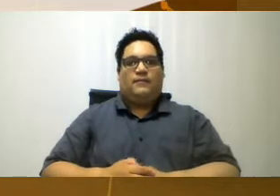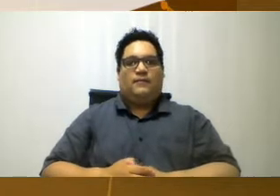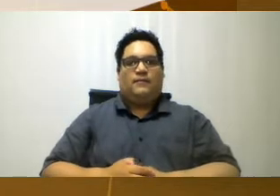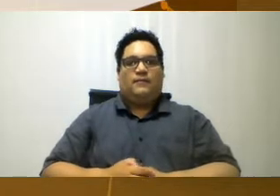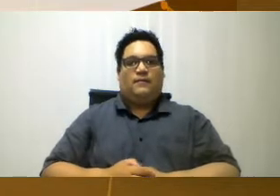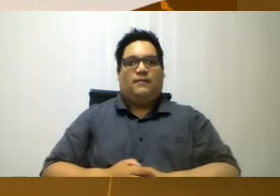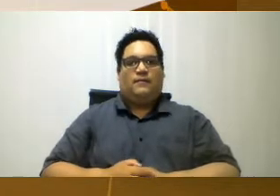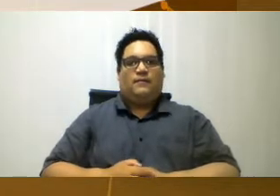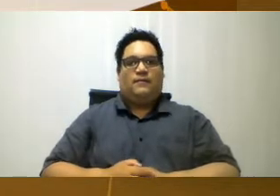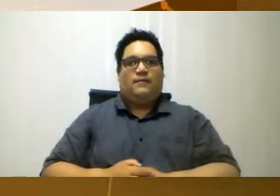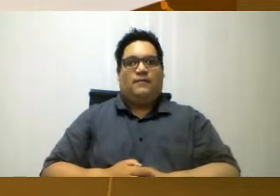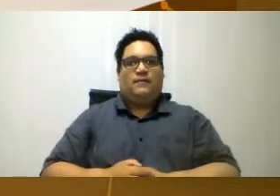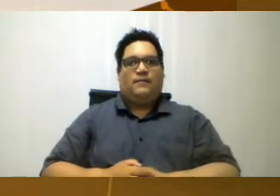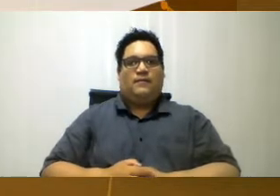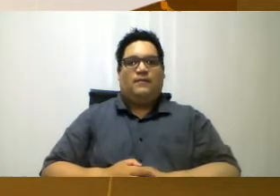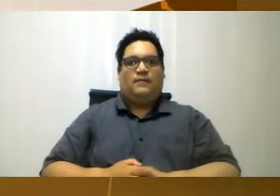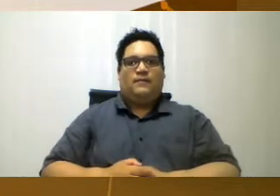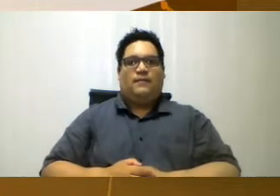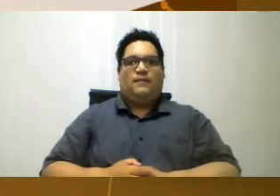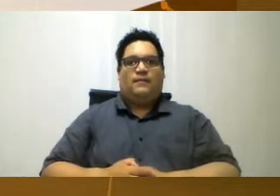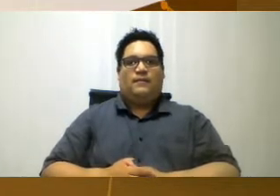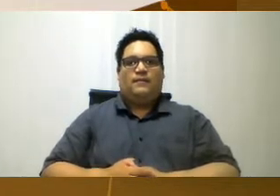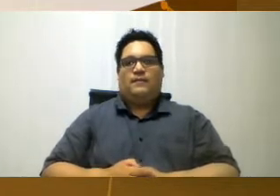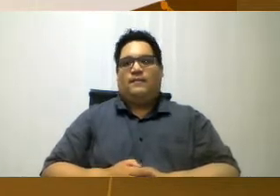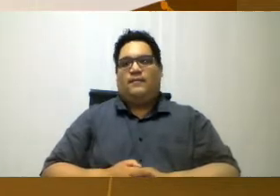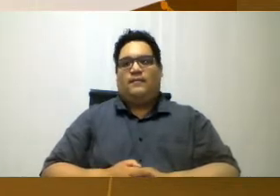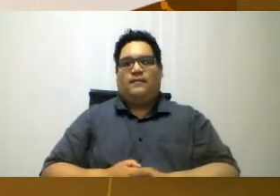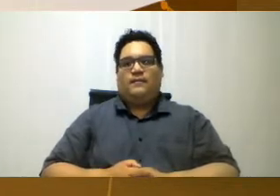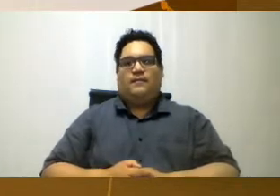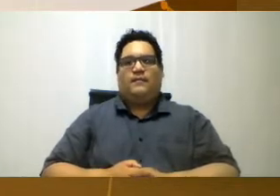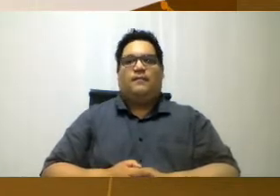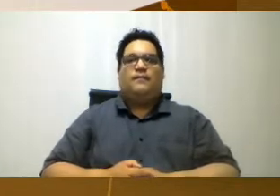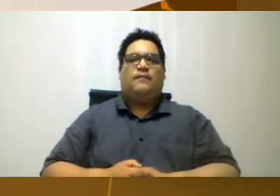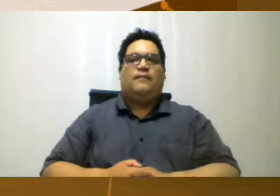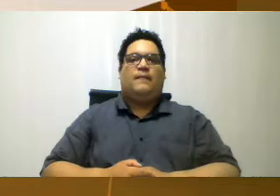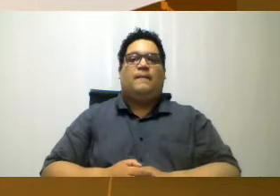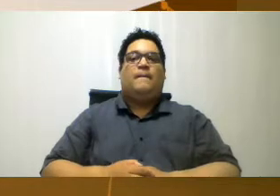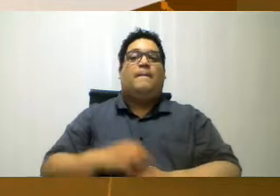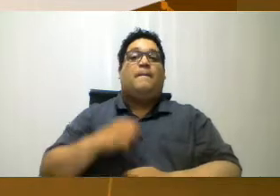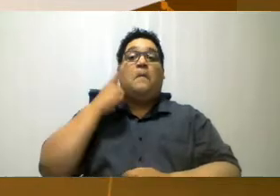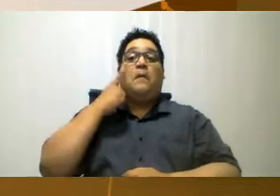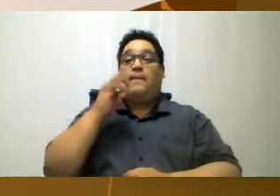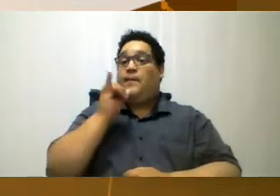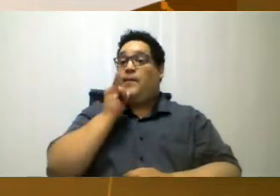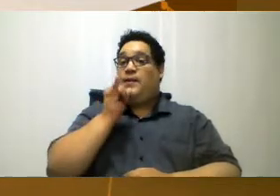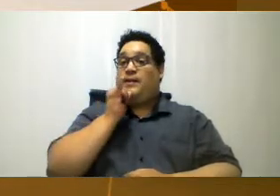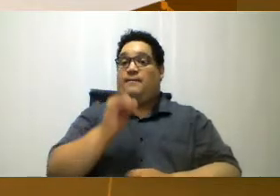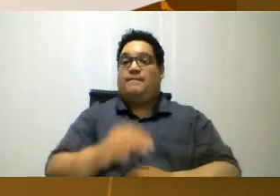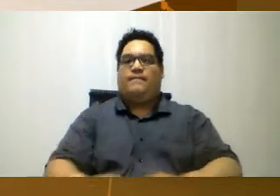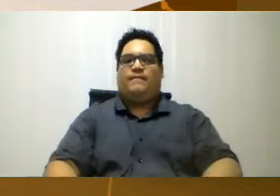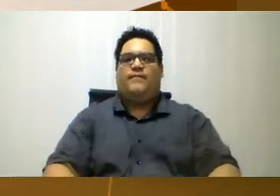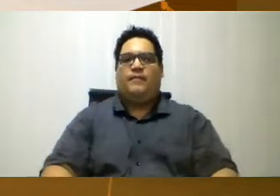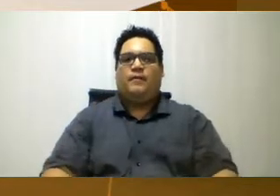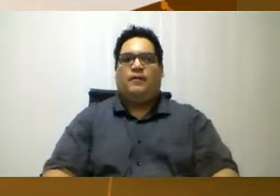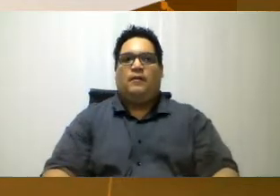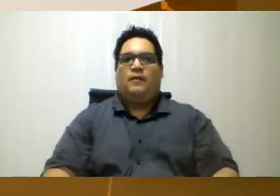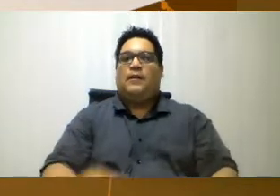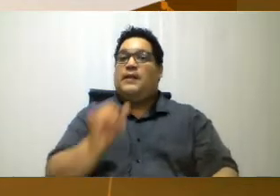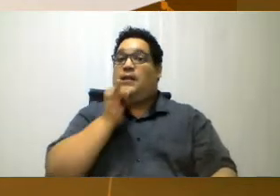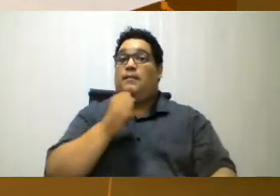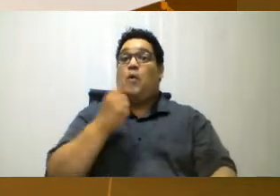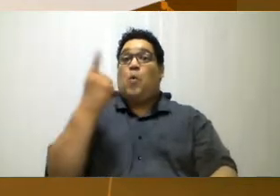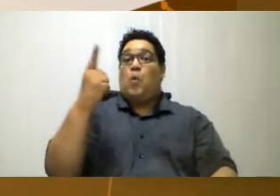deixa eu ver aqui só um minutinho, pronto, a imagem aqui está tocada. Se a gente observar aqui a 1% de umidade